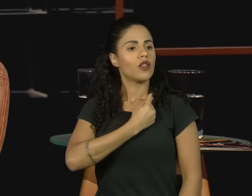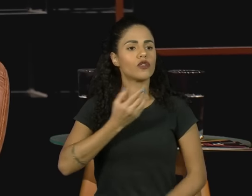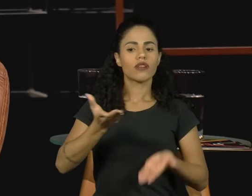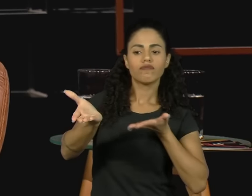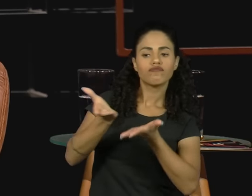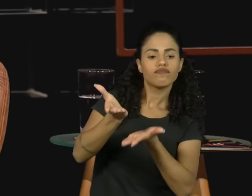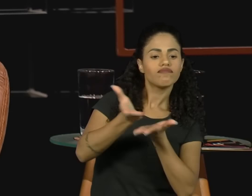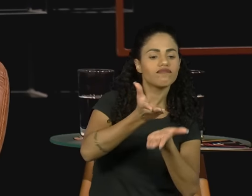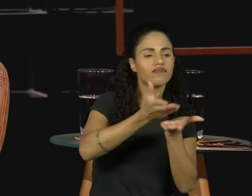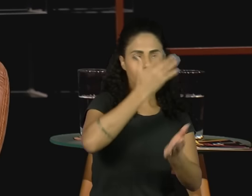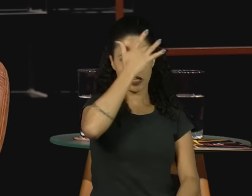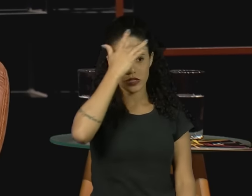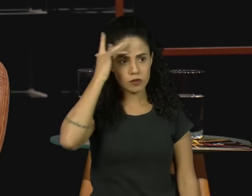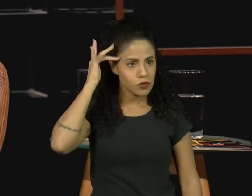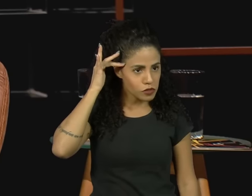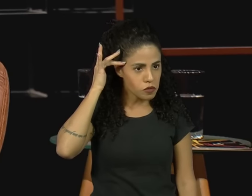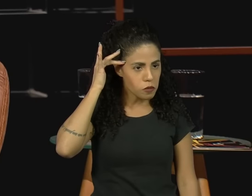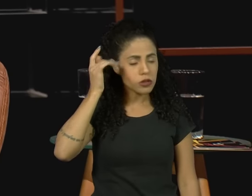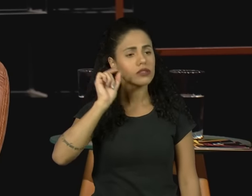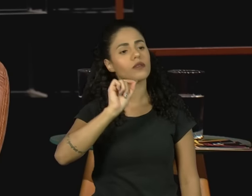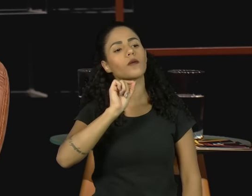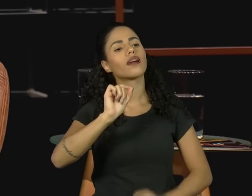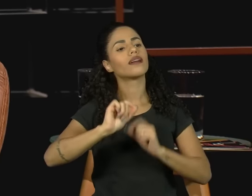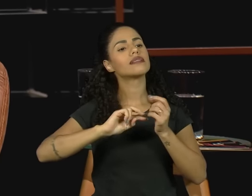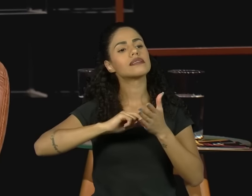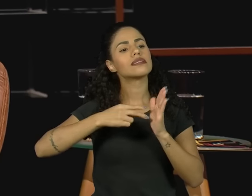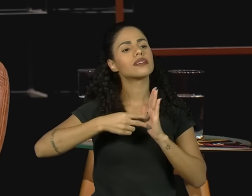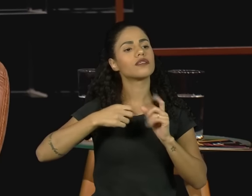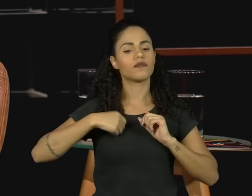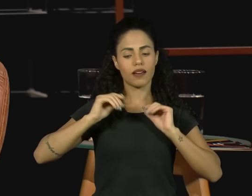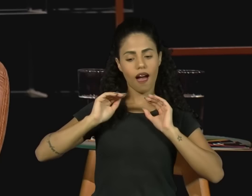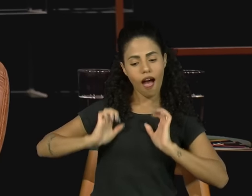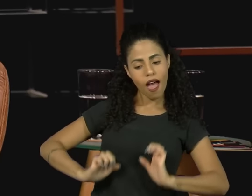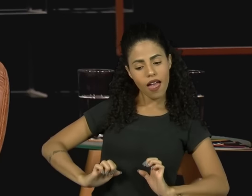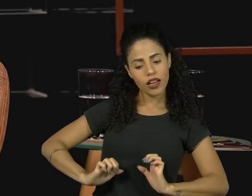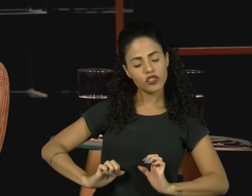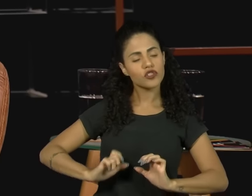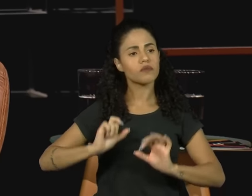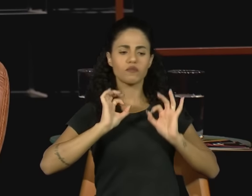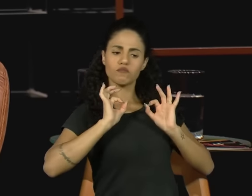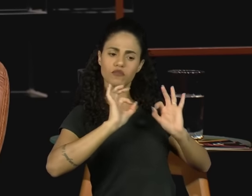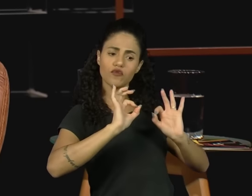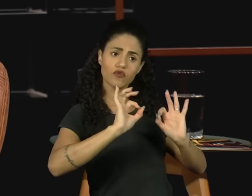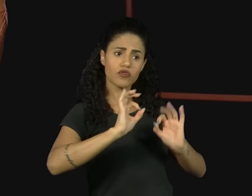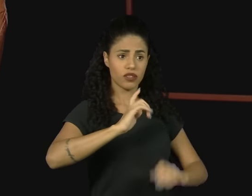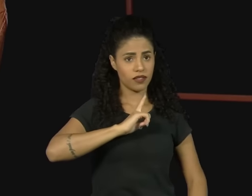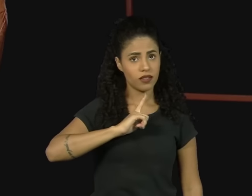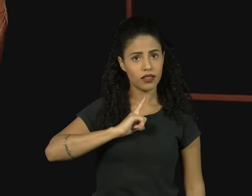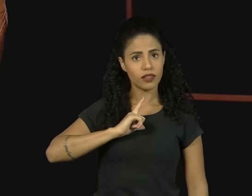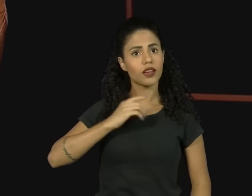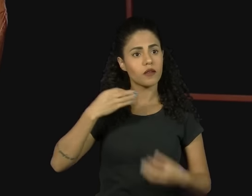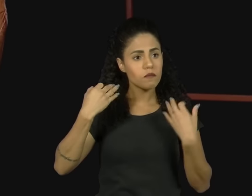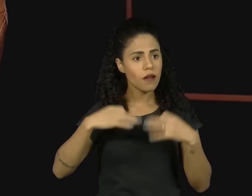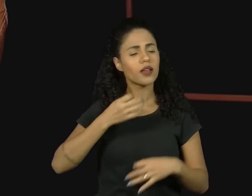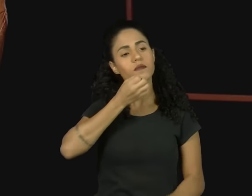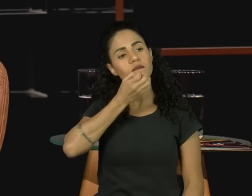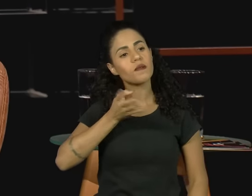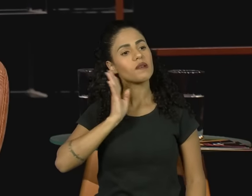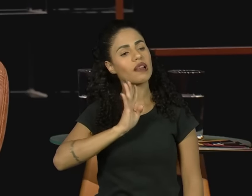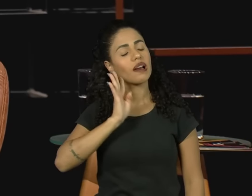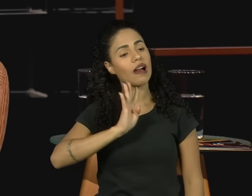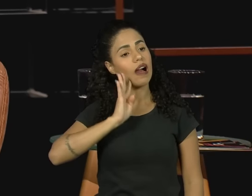os outros. Isso tem a ver com as palavras ética e etiqueta. Isso é muito bacana. E